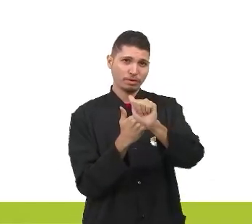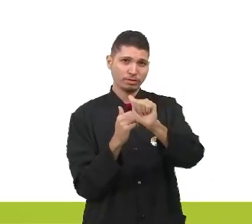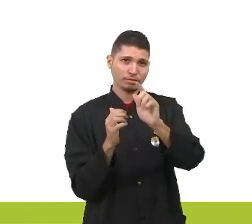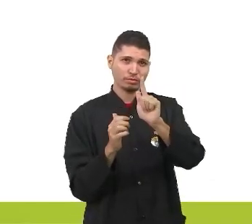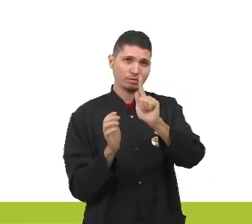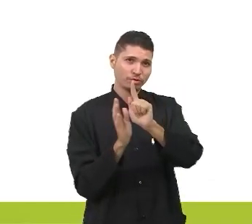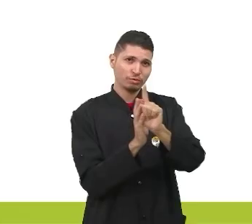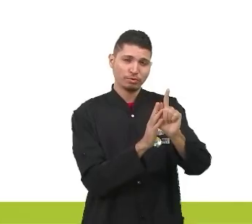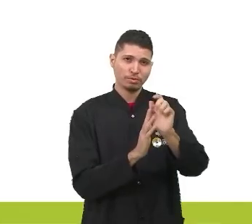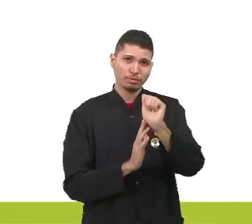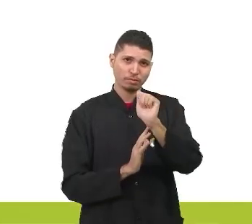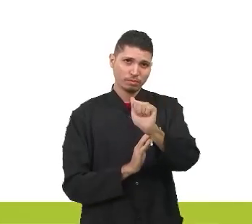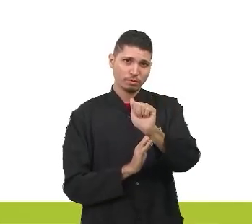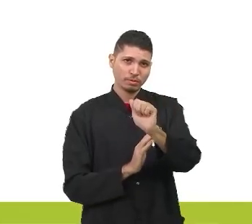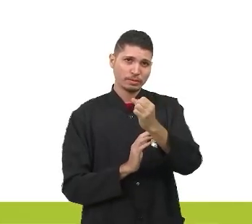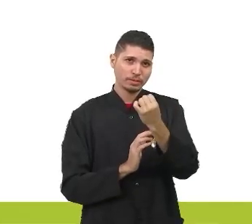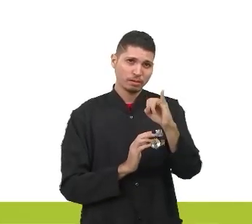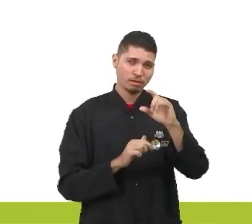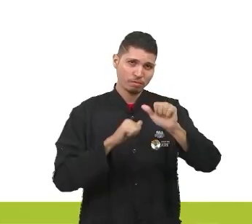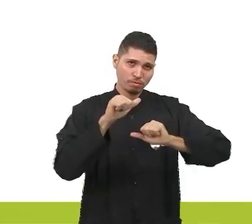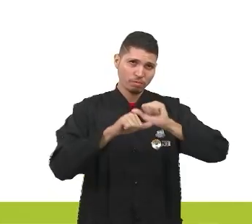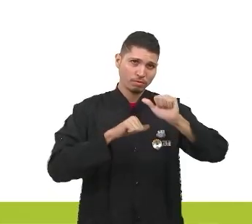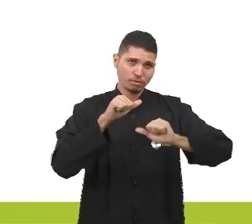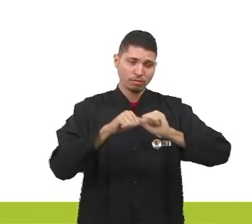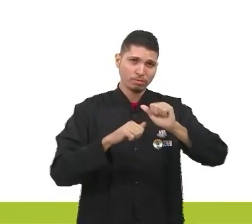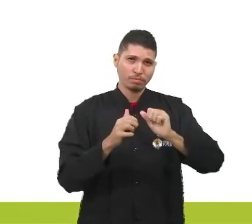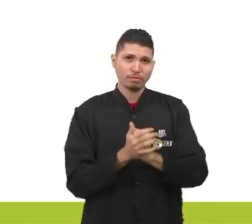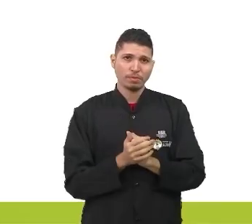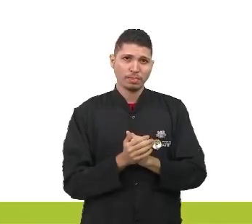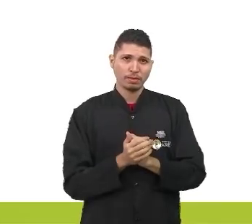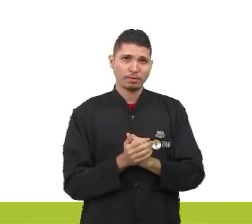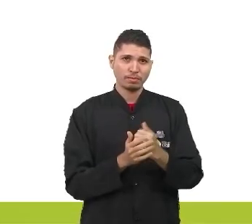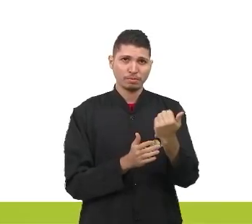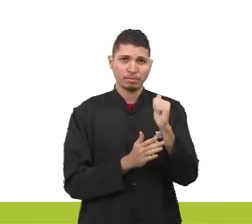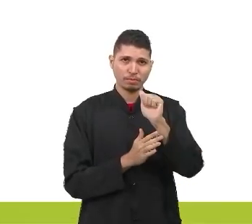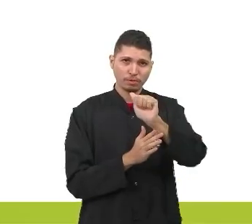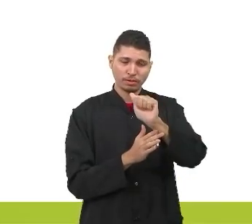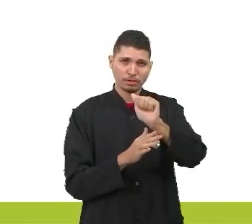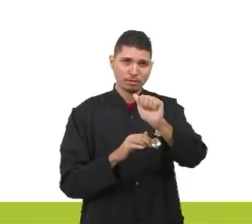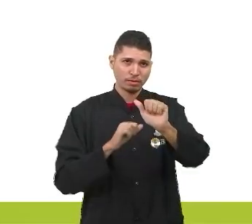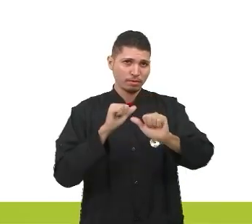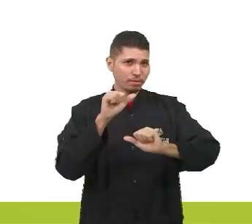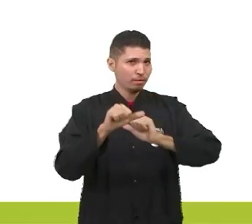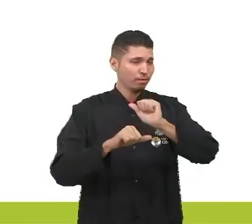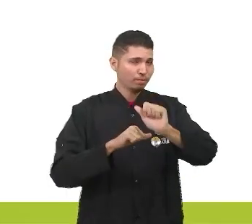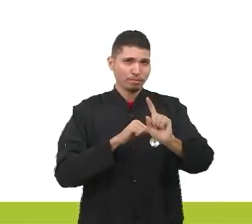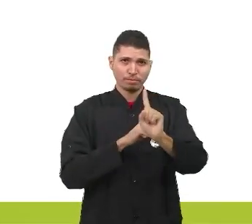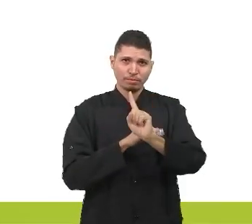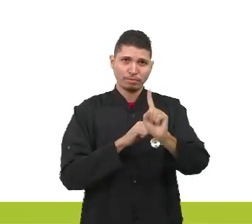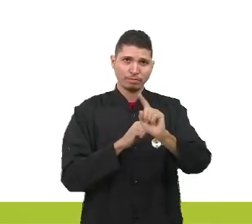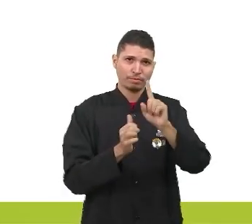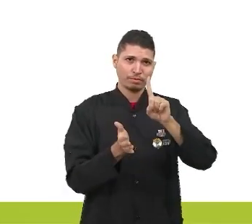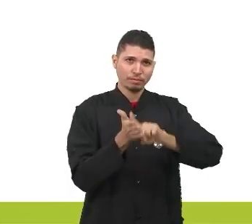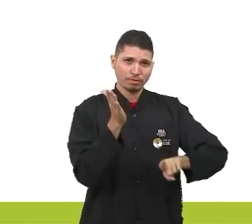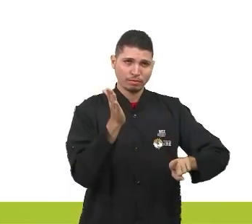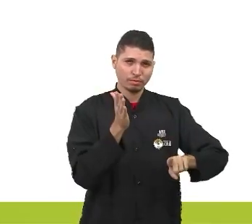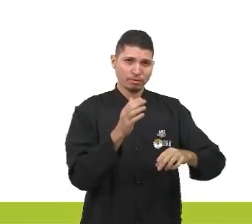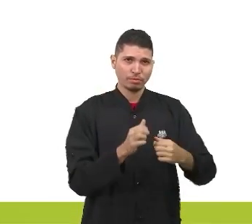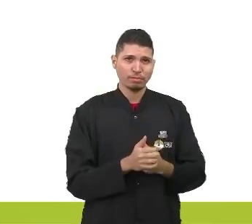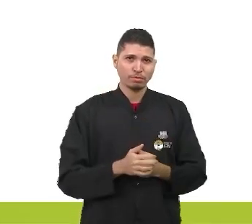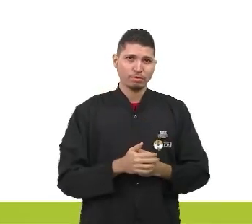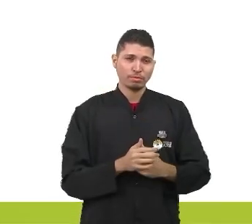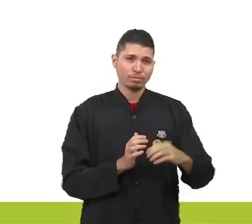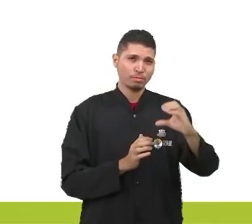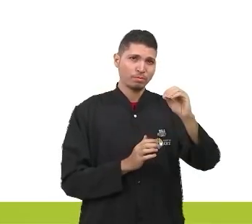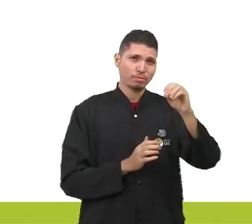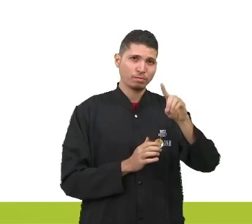também, se eu mudar o A pelo G, não vai ter alteração. E a deleção dos dois primeiros nucleotídeos no códon